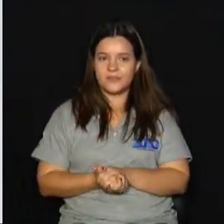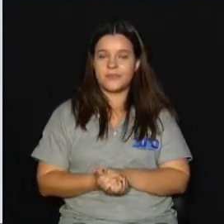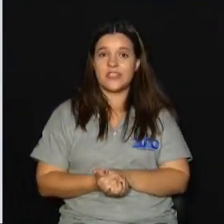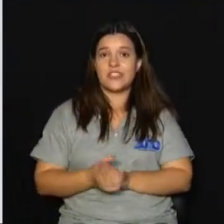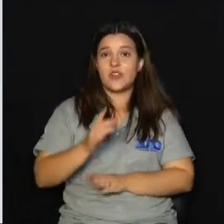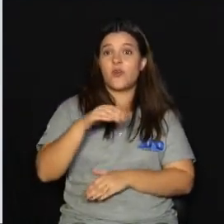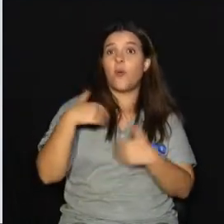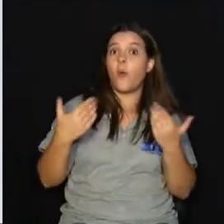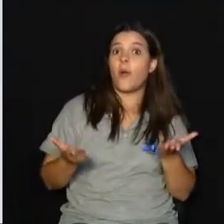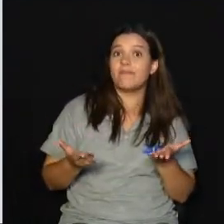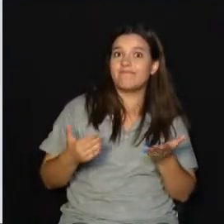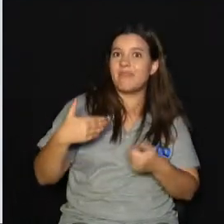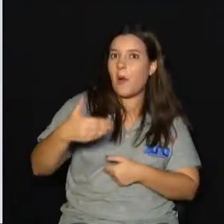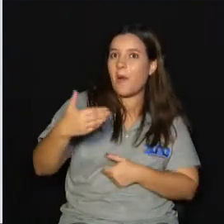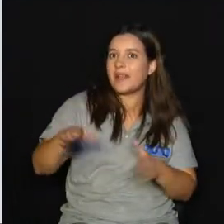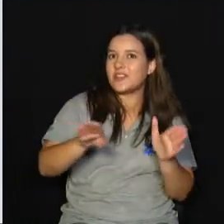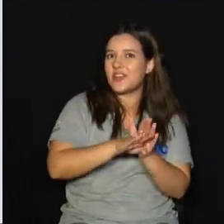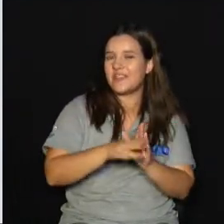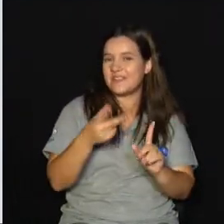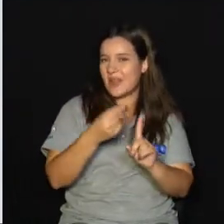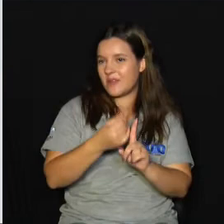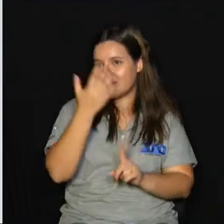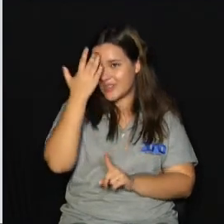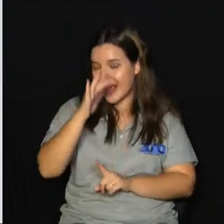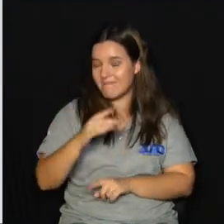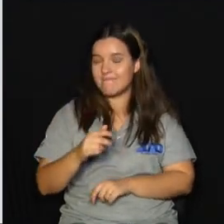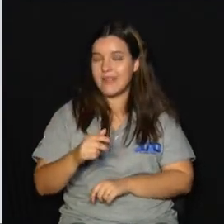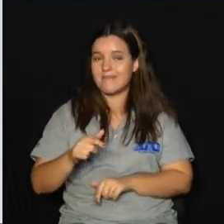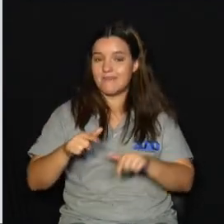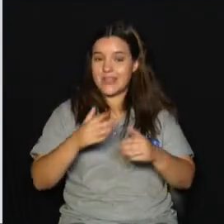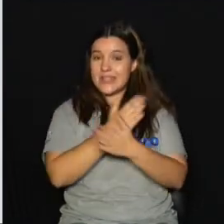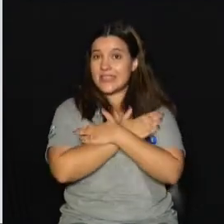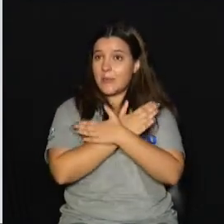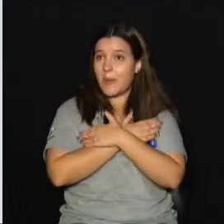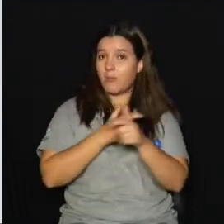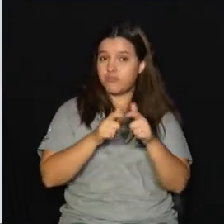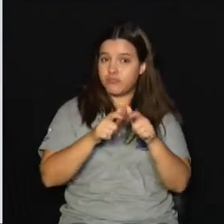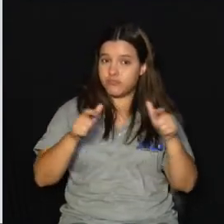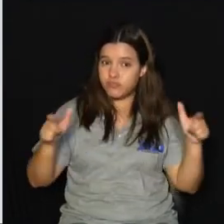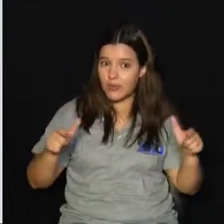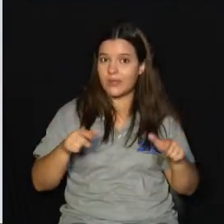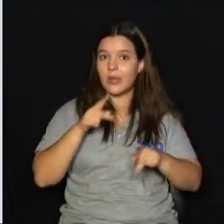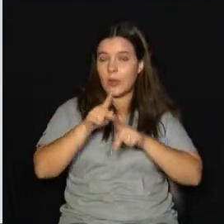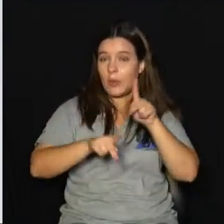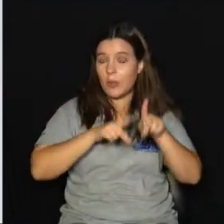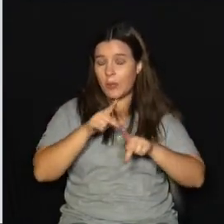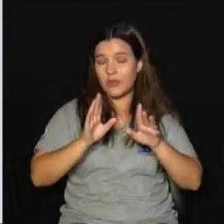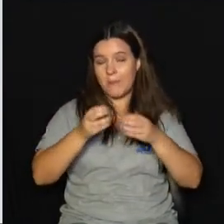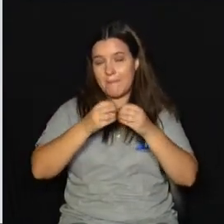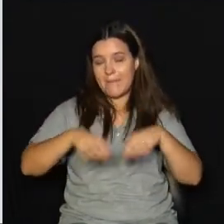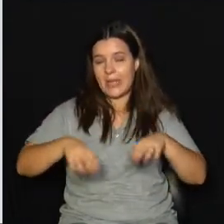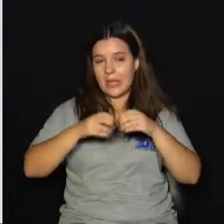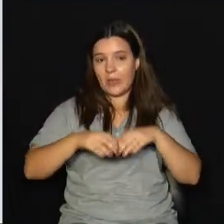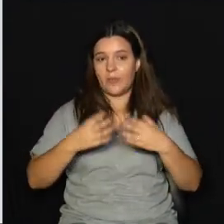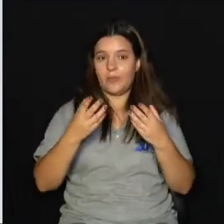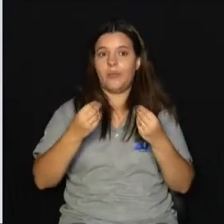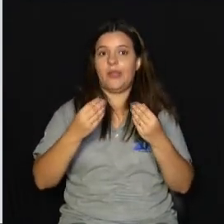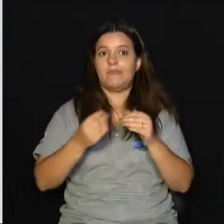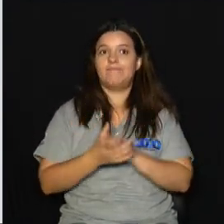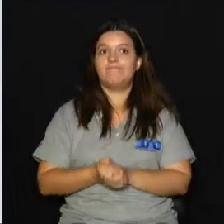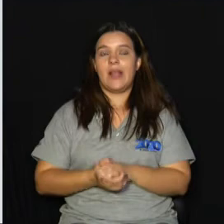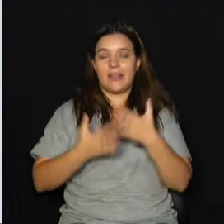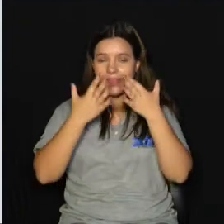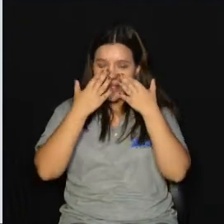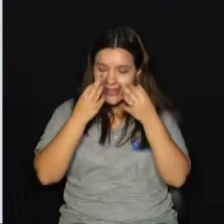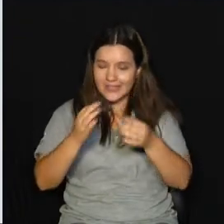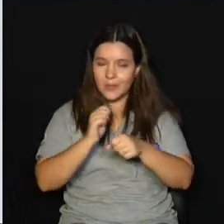vai chegar, ofertas de empregos, etc. Porque, sem dúvida, a população está muito prejudicada. Então, acho que olhar para a pandemia, olhar para as